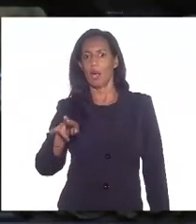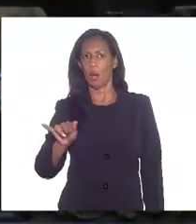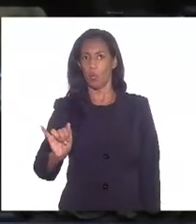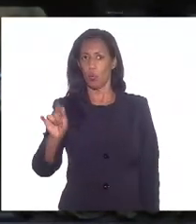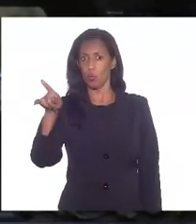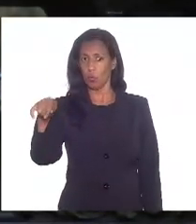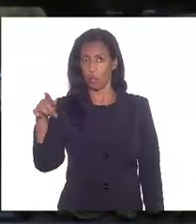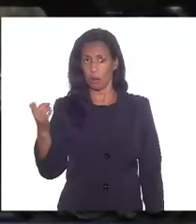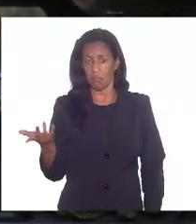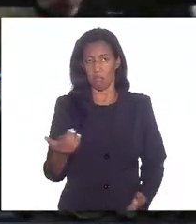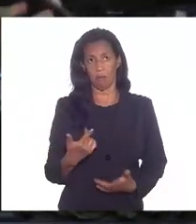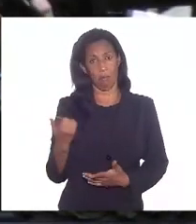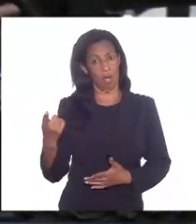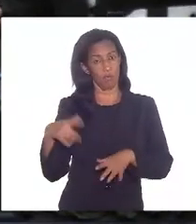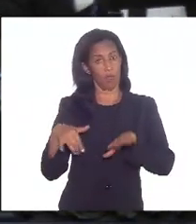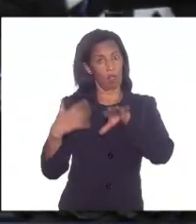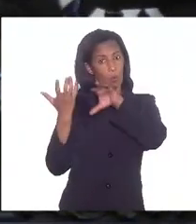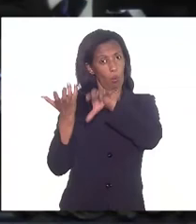no Congresso Nacional.